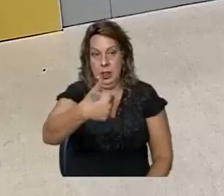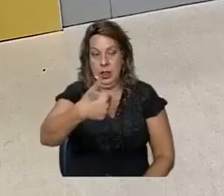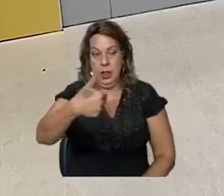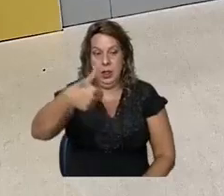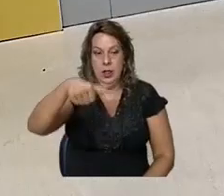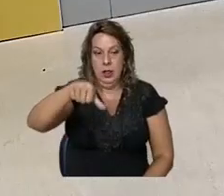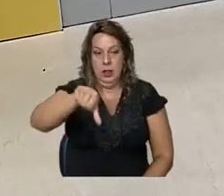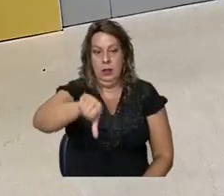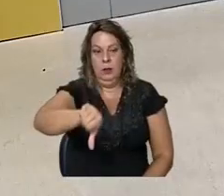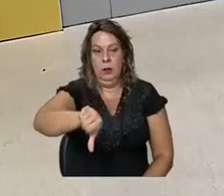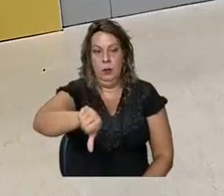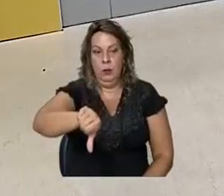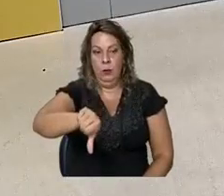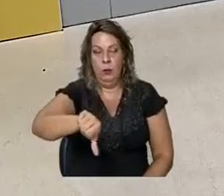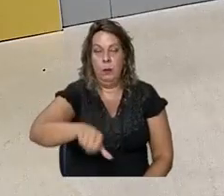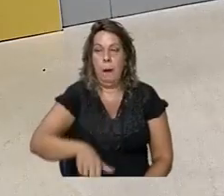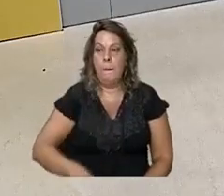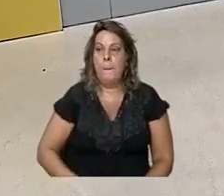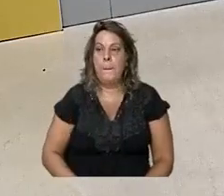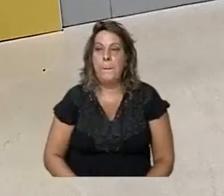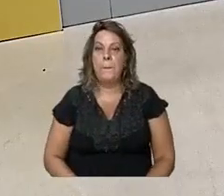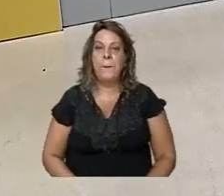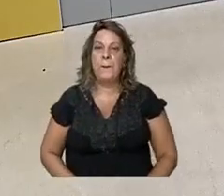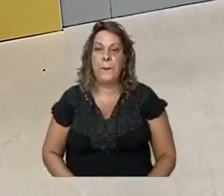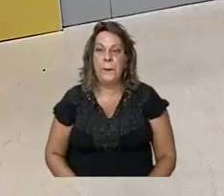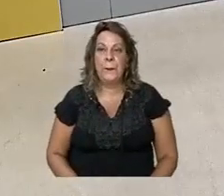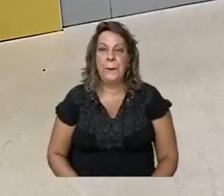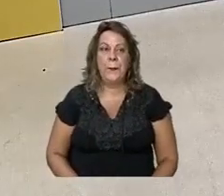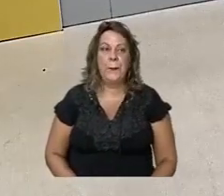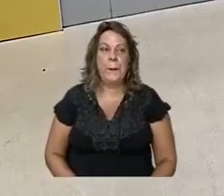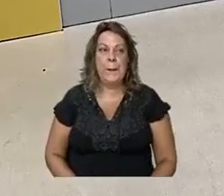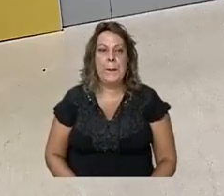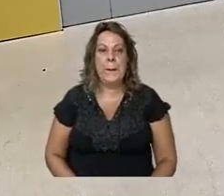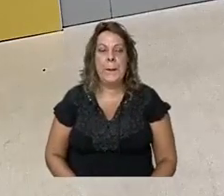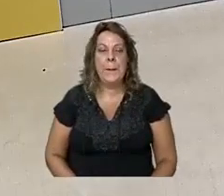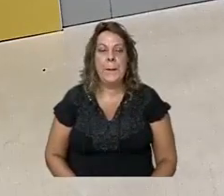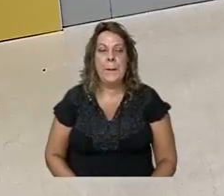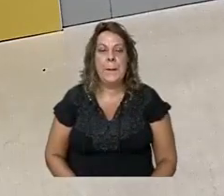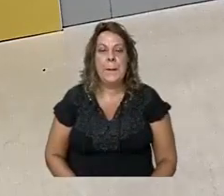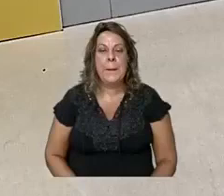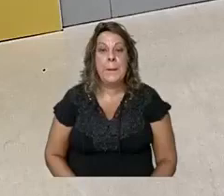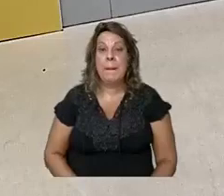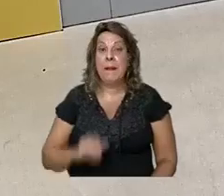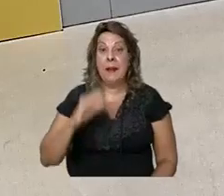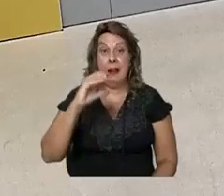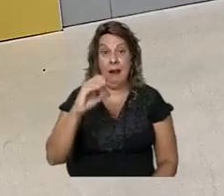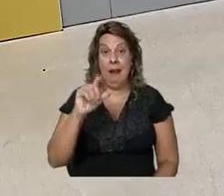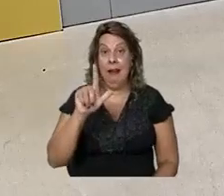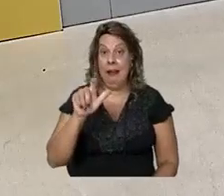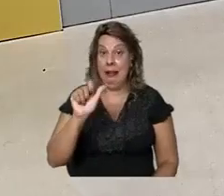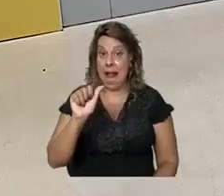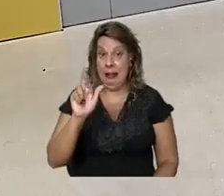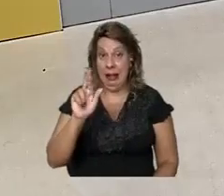19. Marque aí 19, nossa ruivinha, Clara,